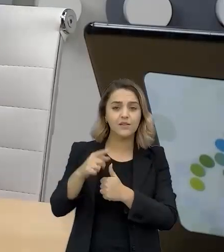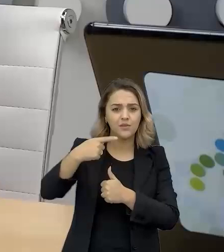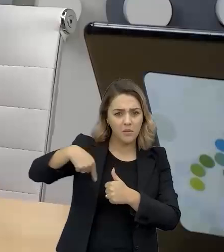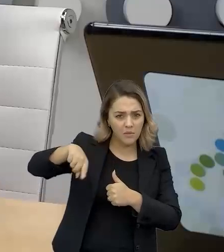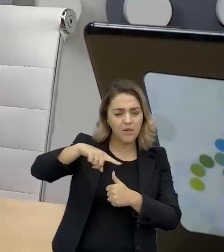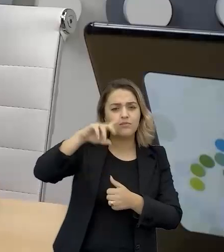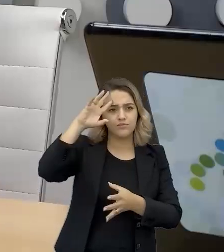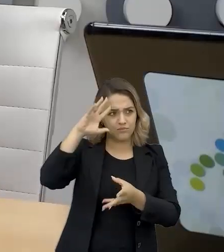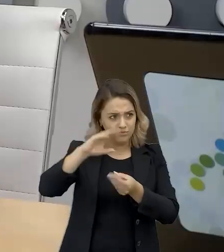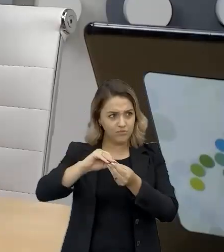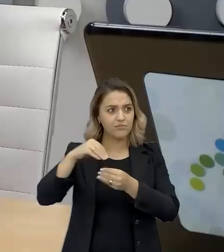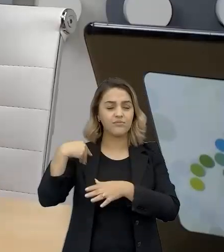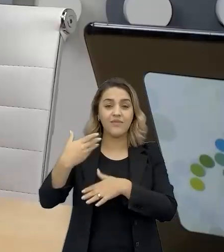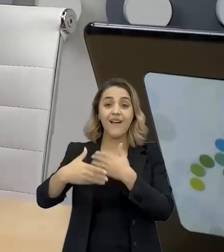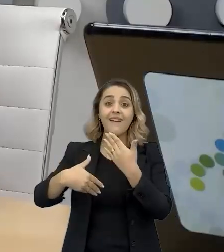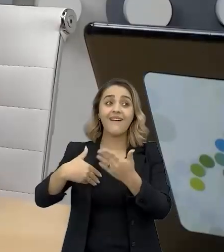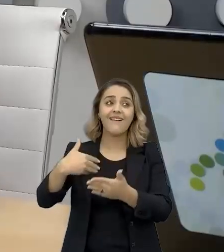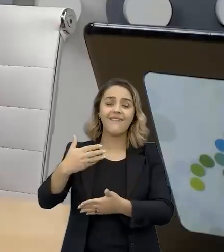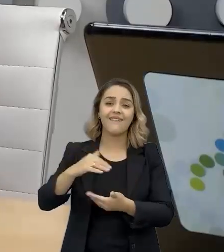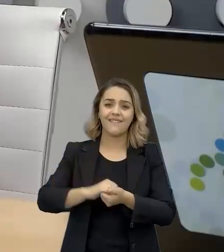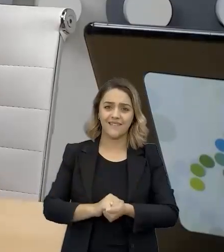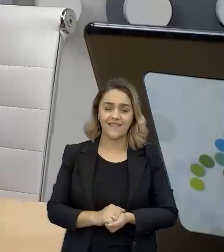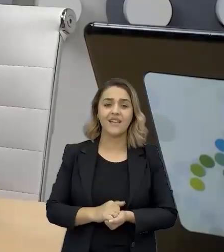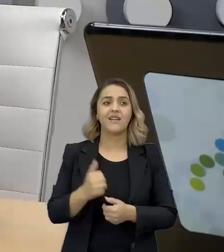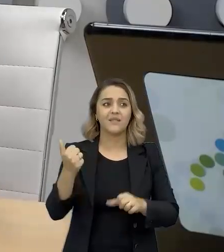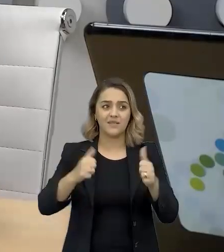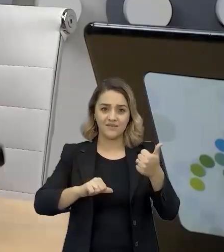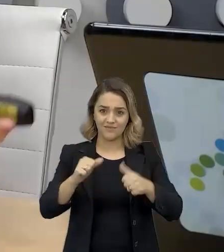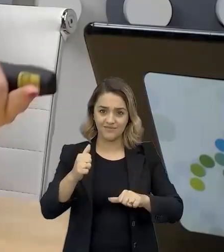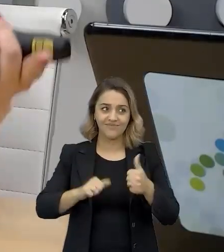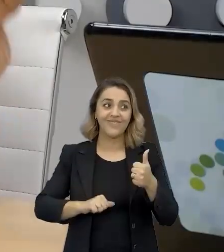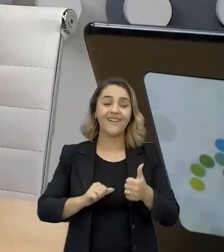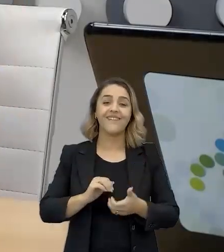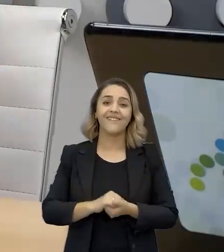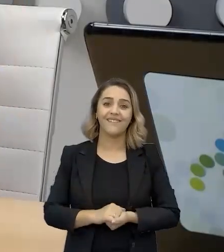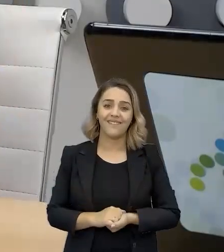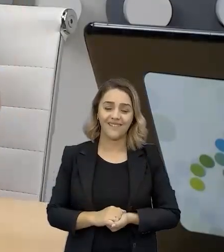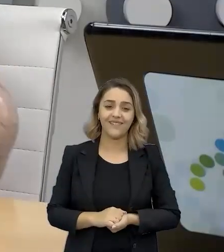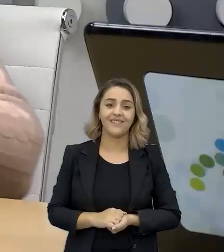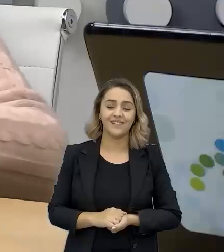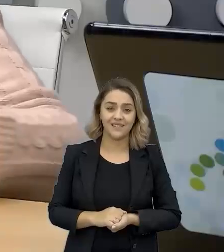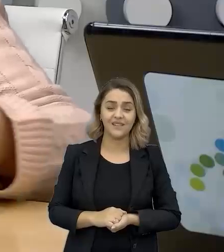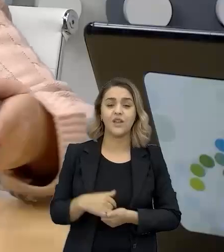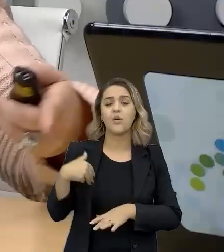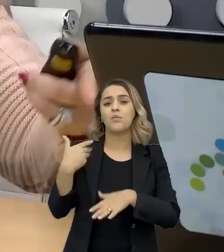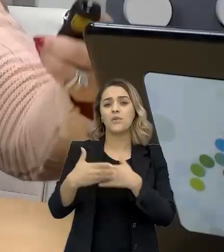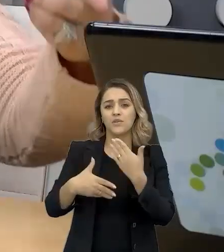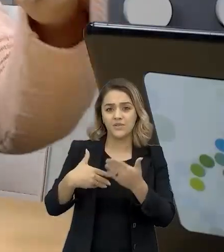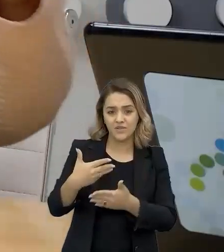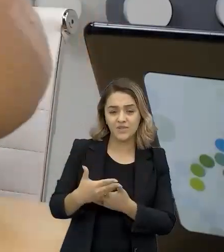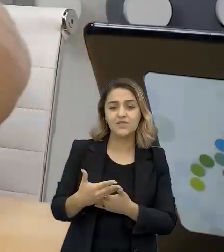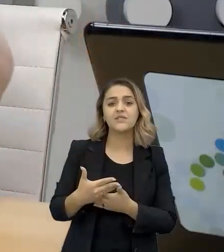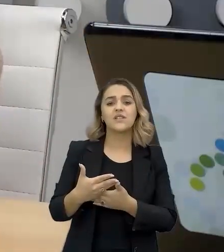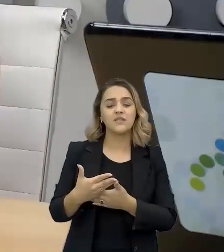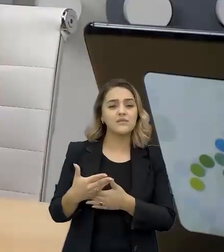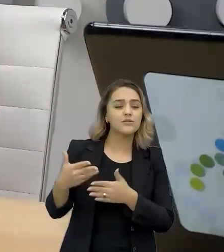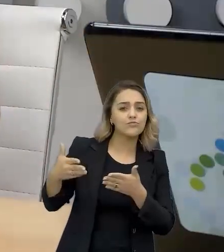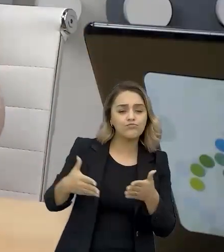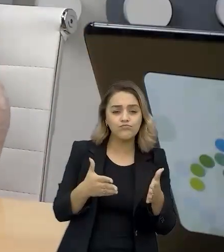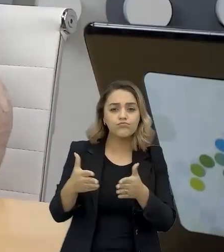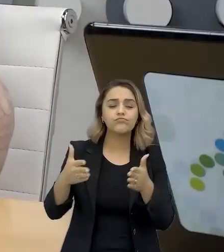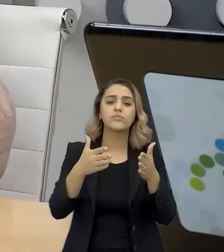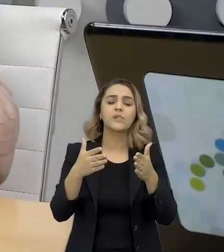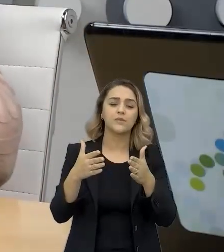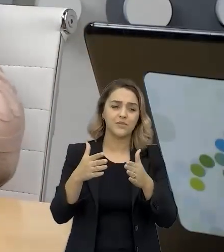todo o processo que o aluno tem, porque para fazer a avaliação final depois a gente vai avaliar o processo, o percurso todinho que